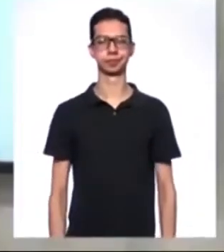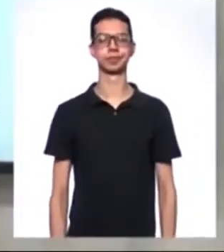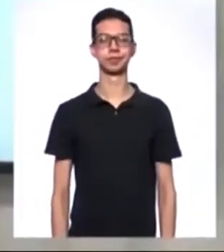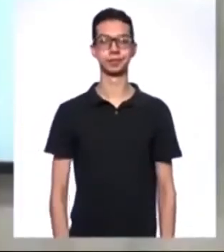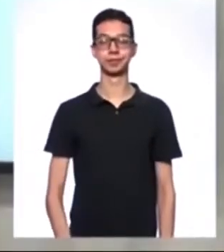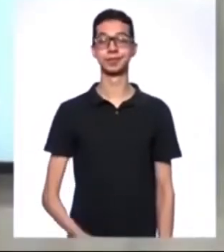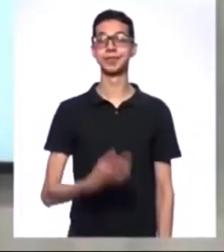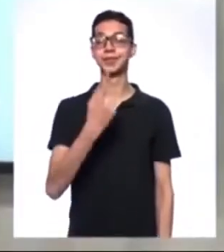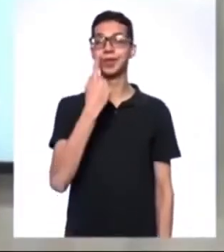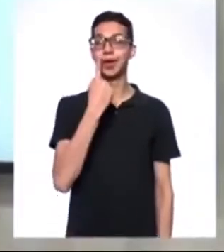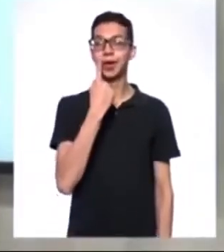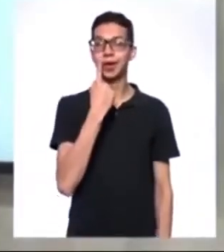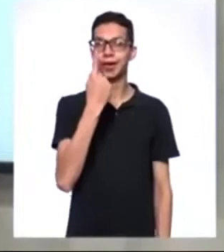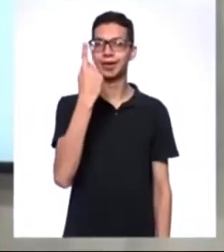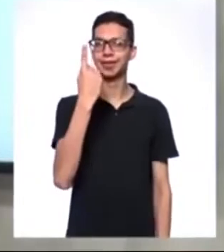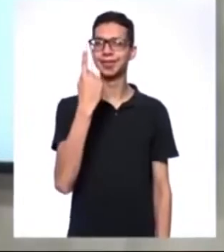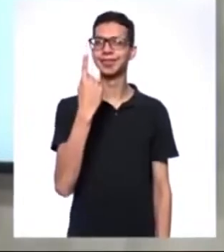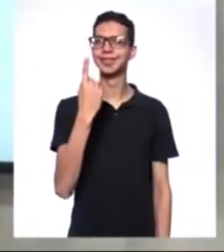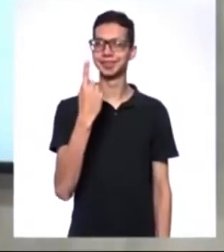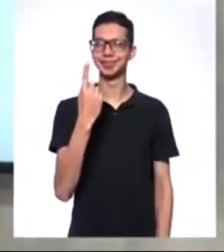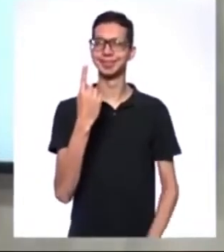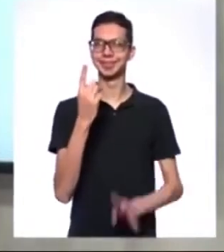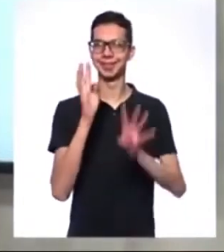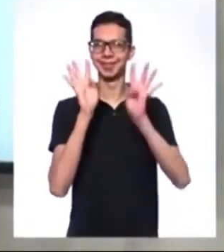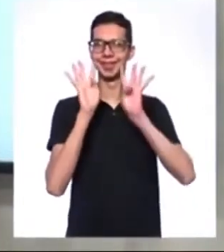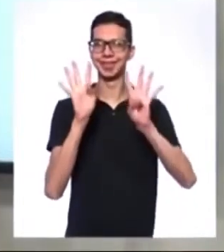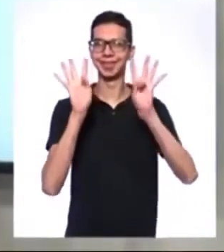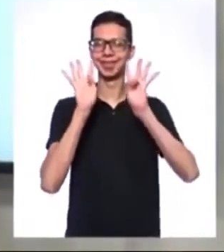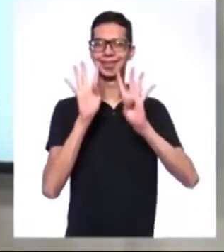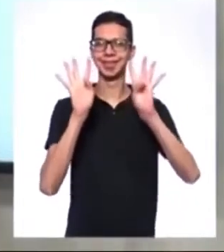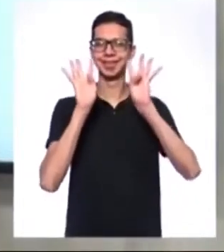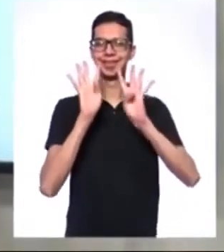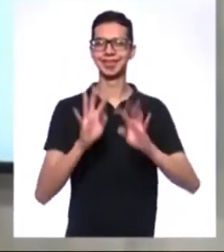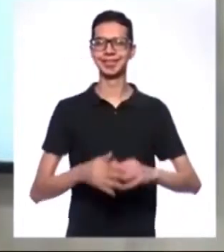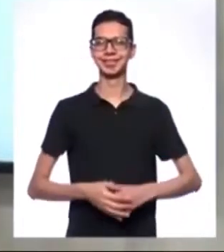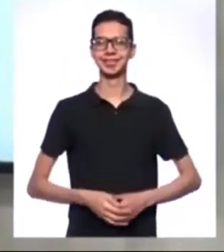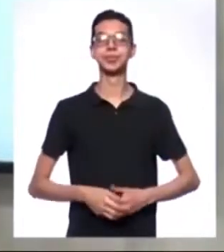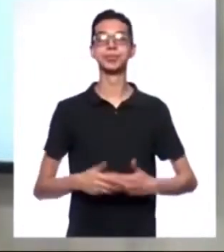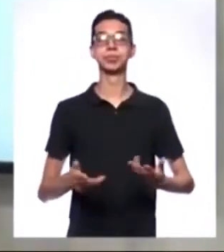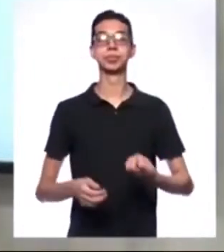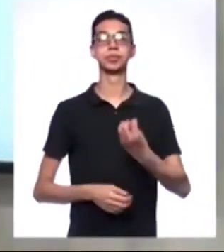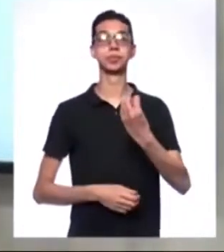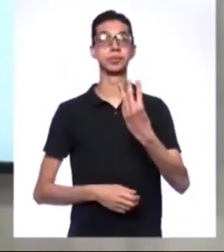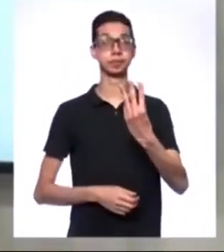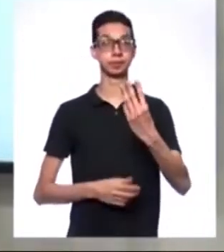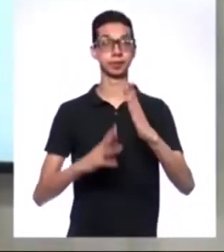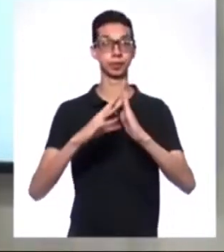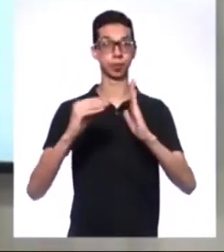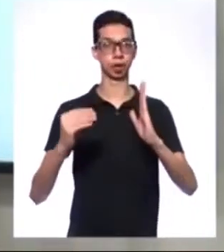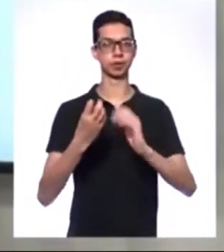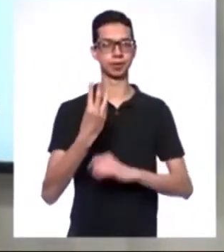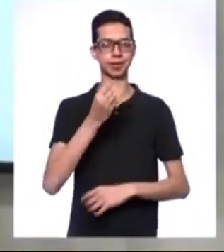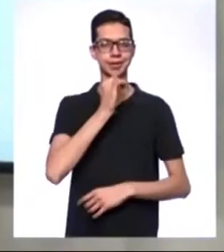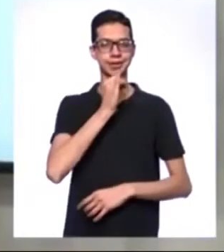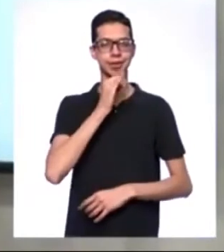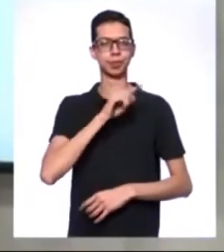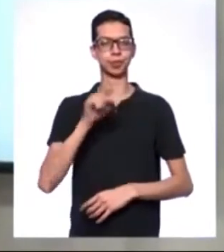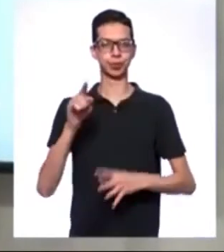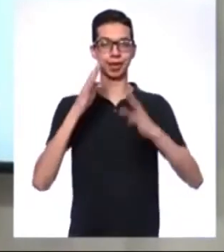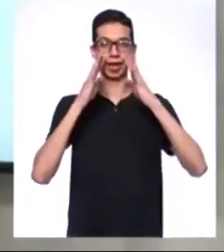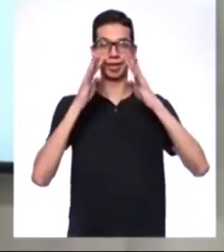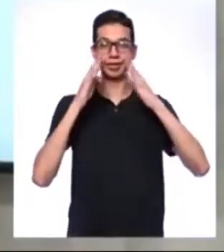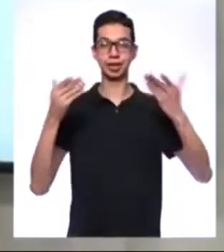olha só que legal hein com esses três modelos esses três exemplos que vocês assistiram agora